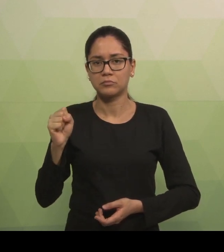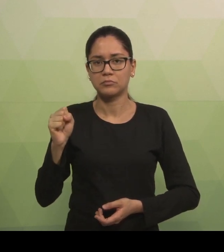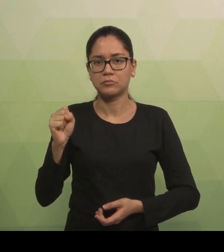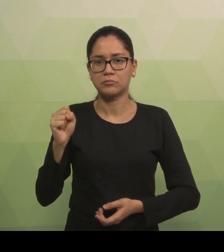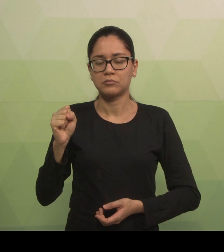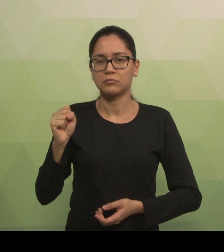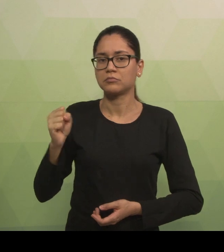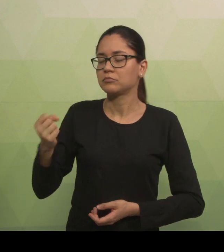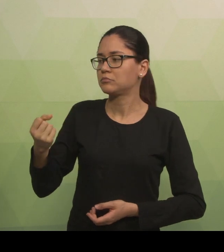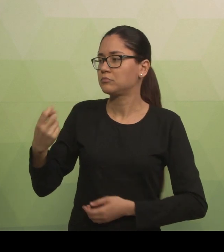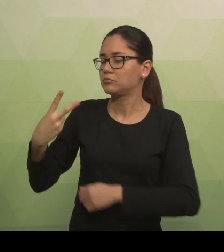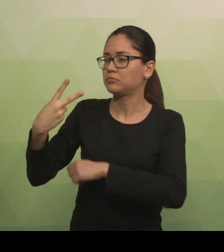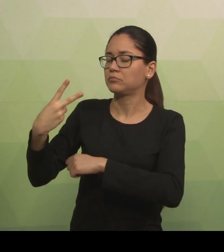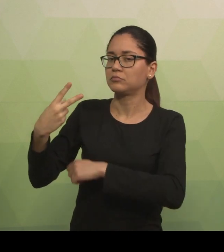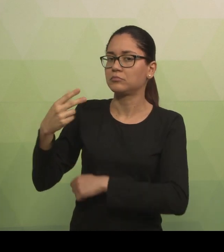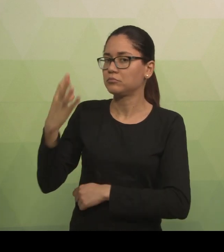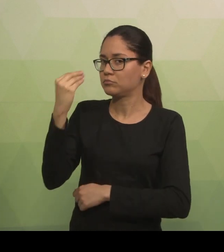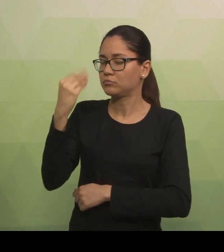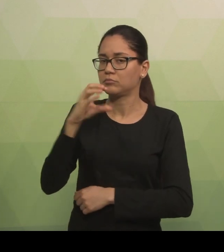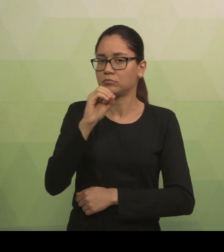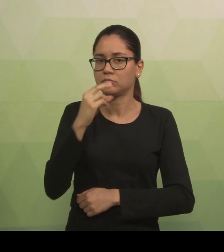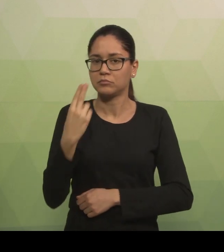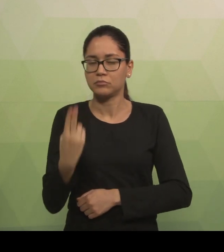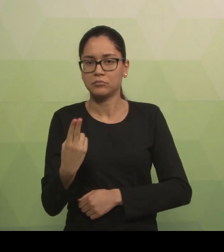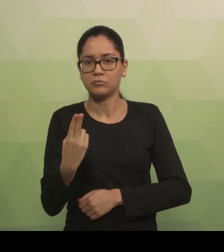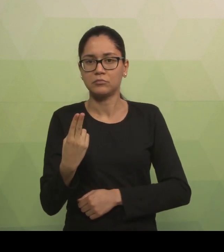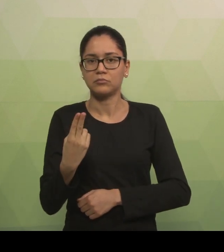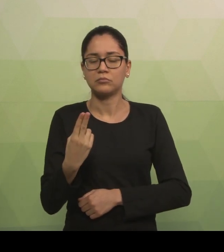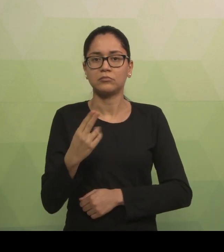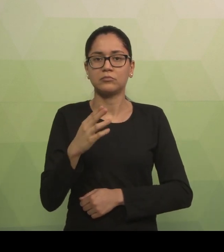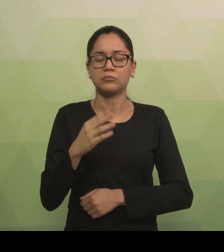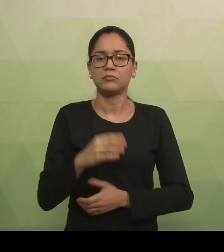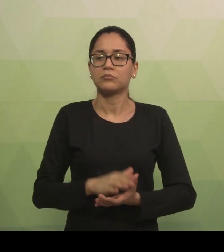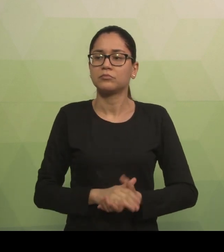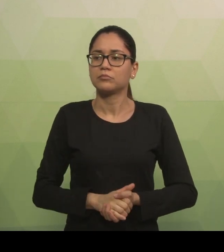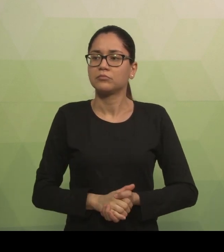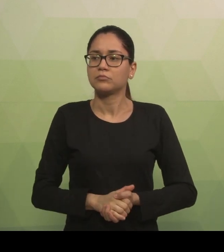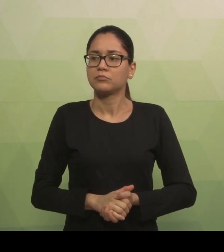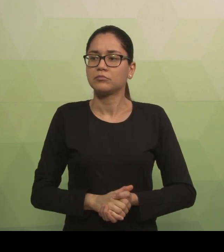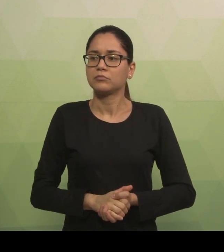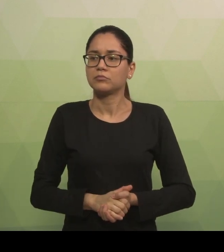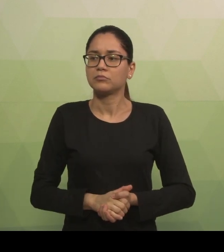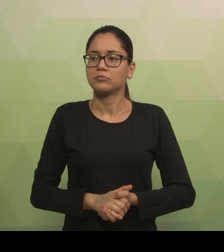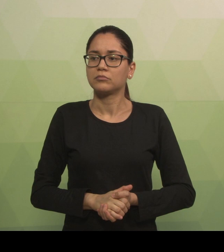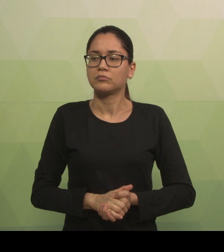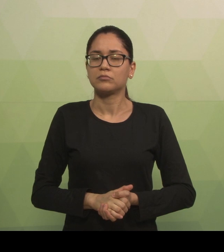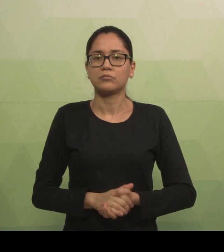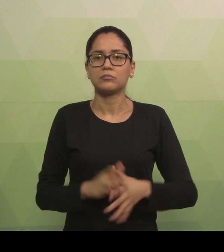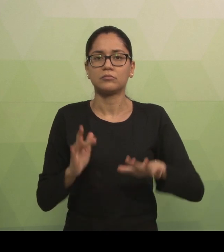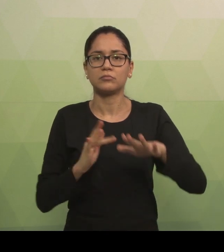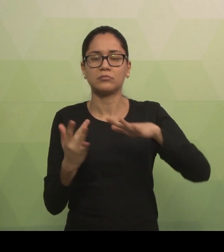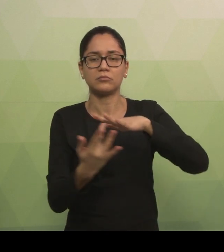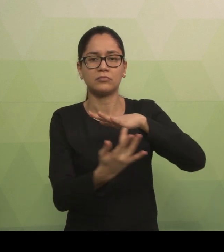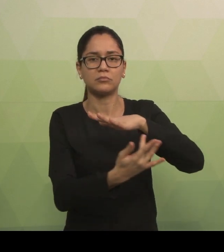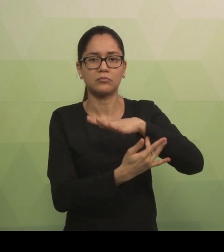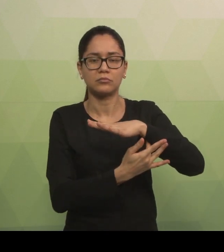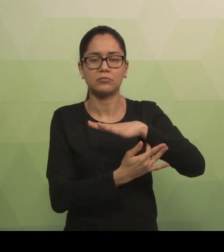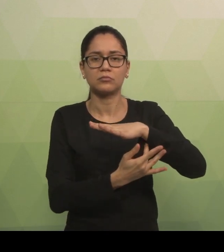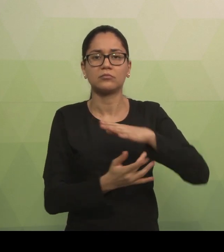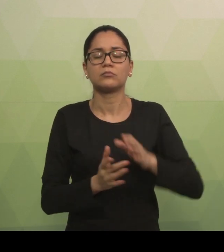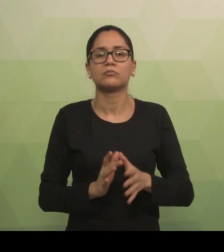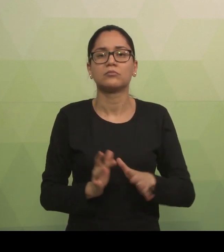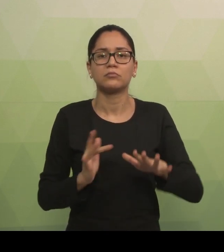vídeos, e vlogs, que é blogs de fotos. Sites de redes sociais. Uma rede social